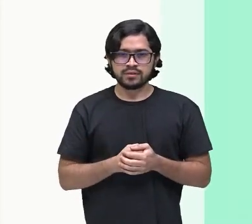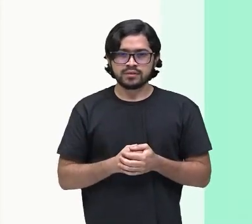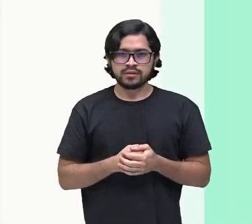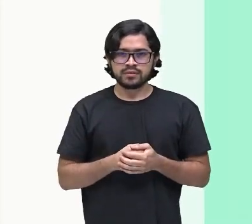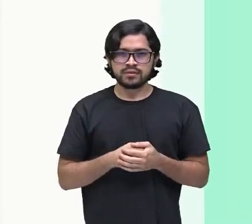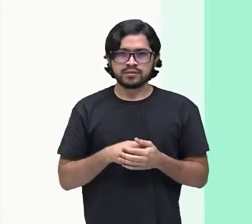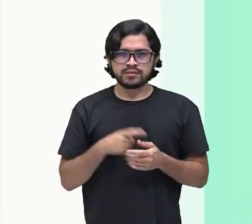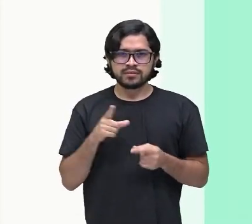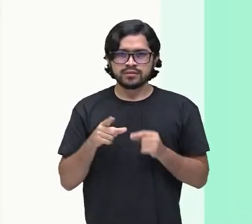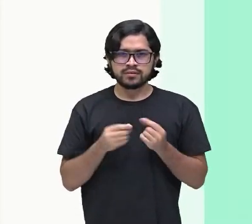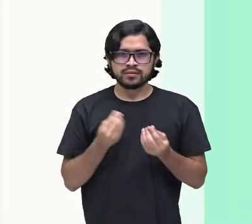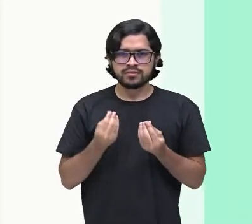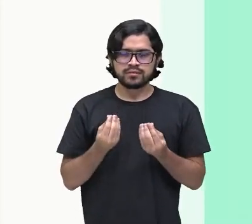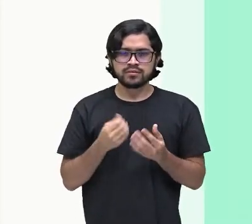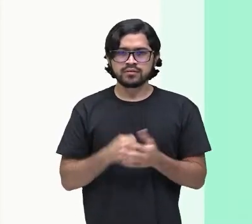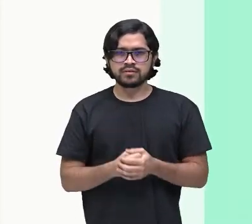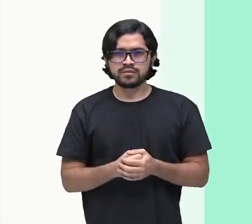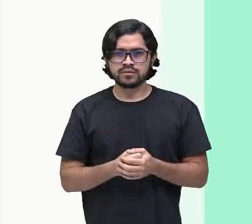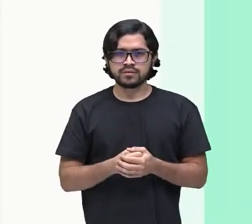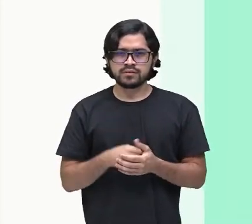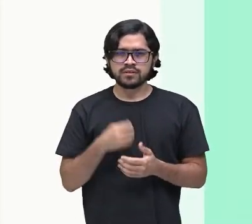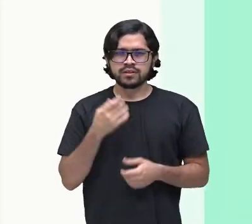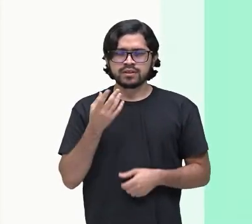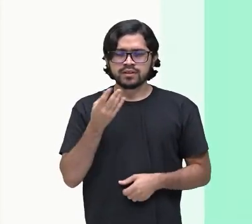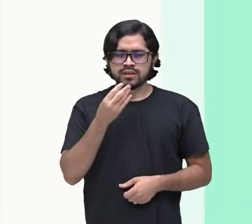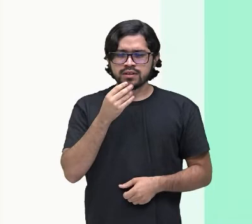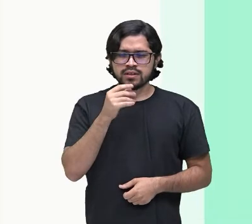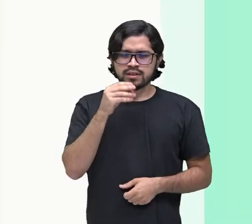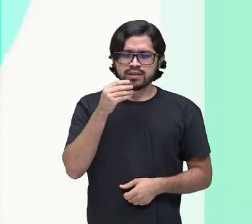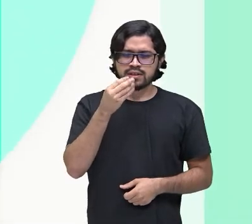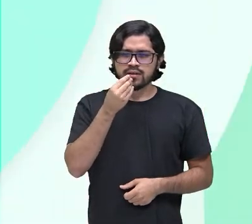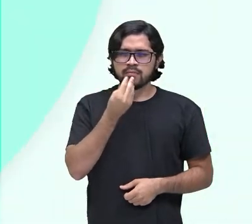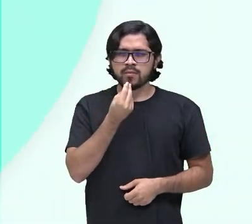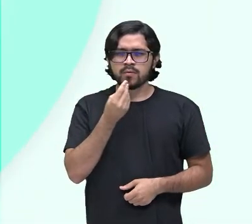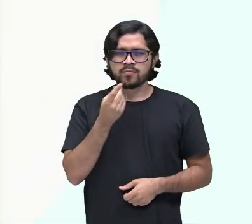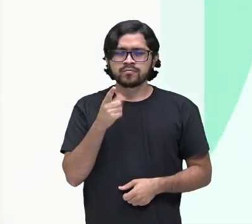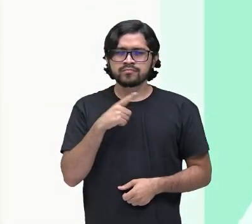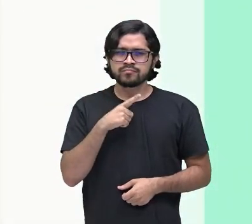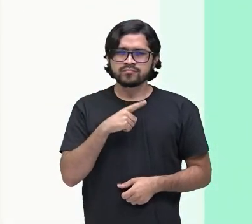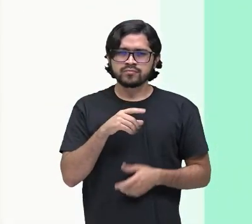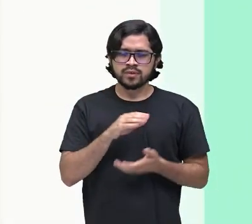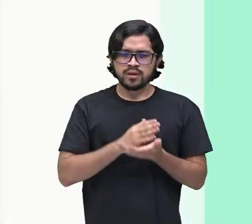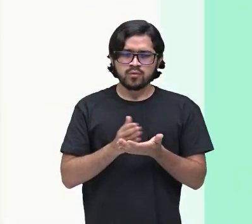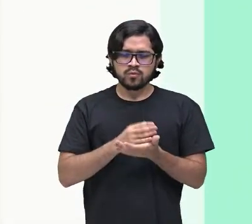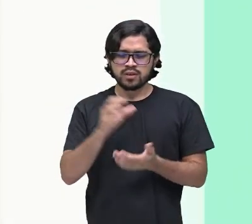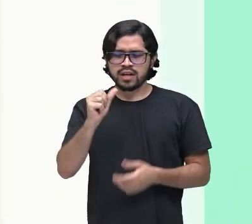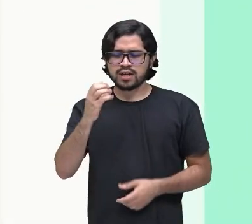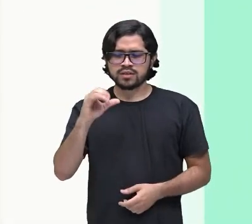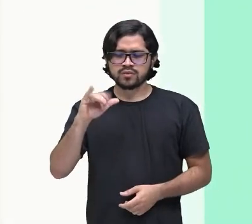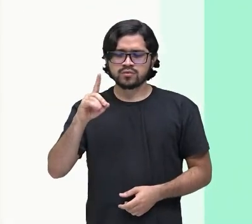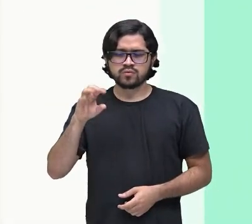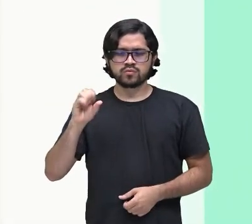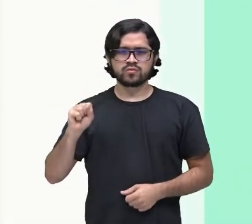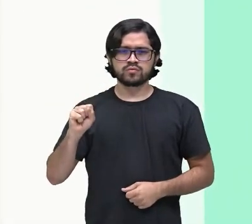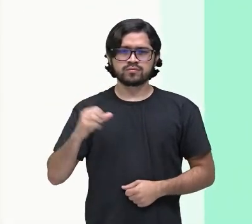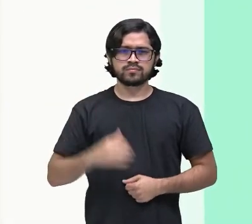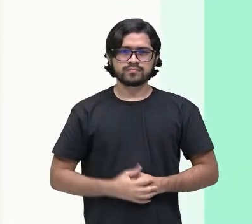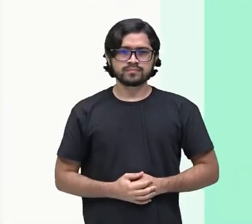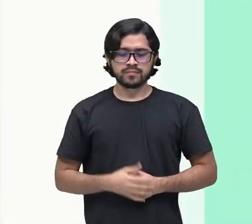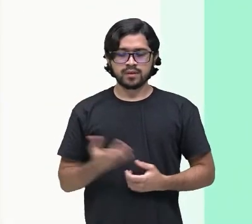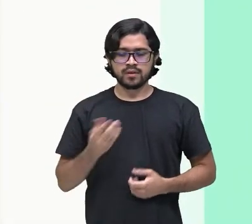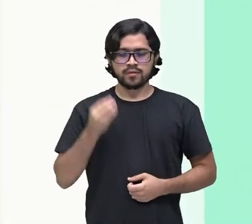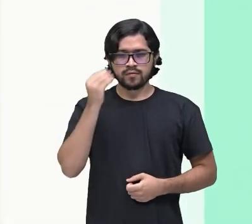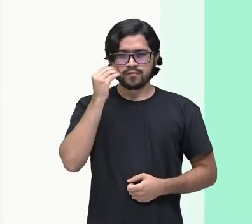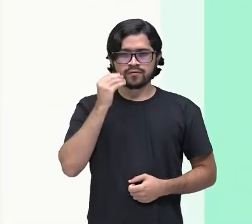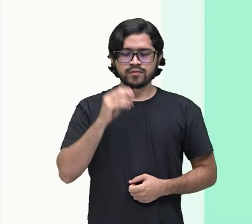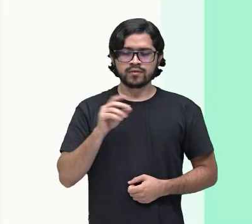relacionado com o sabor que alguns aminoácidos produzem. E nós vamos falar agora um pouquinho sobre o tato, O